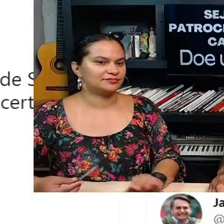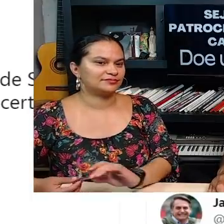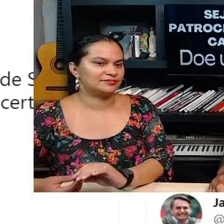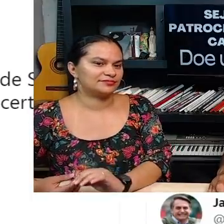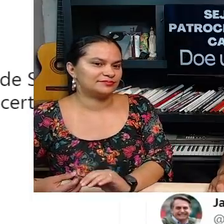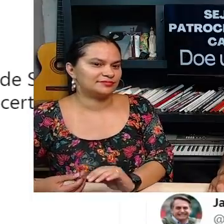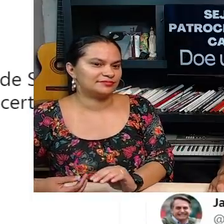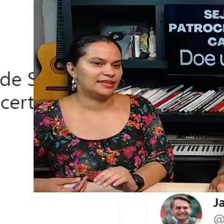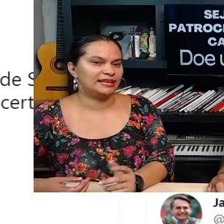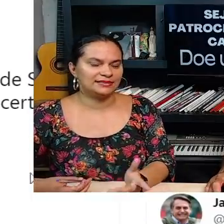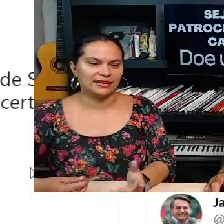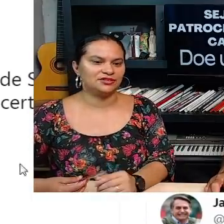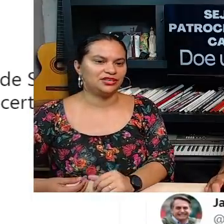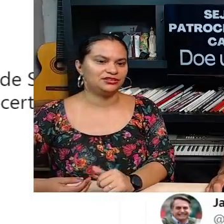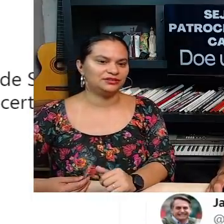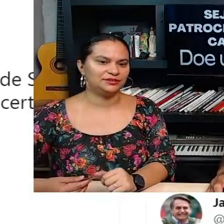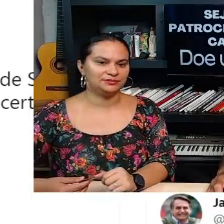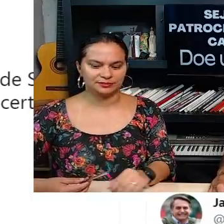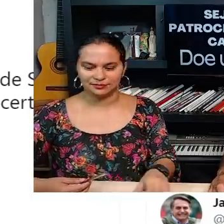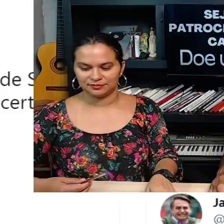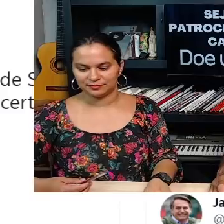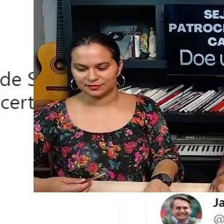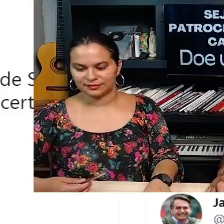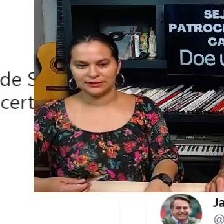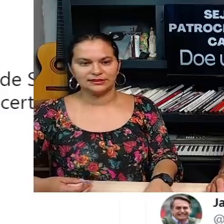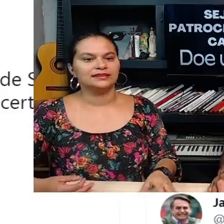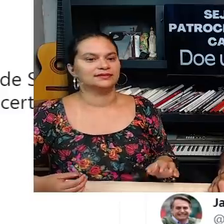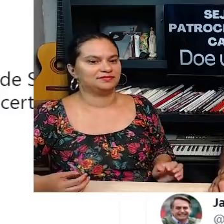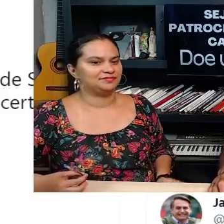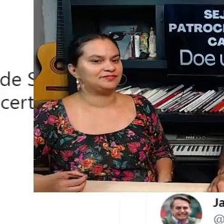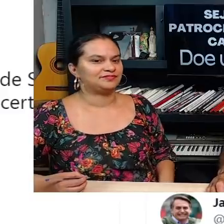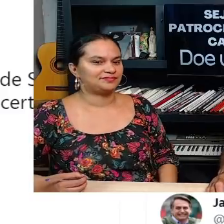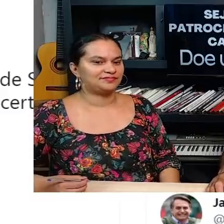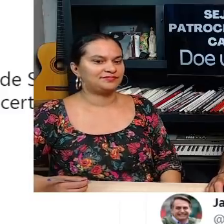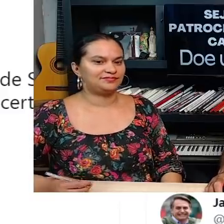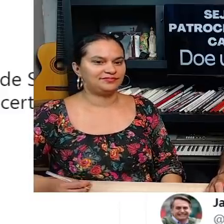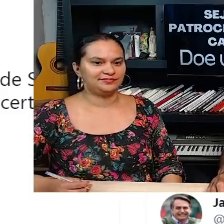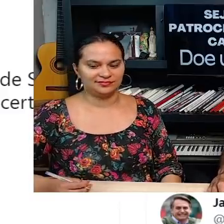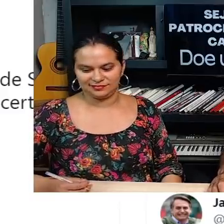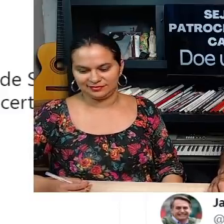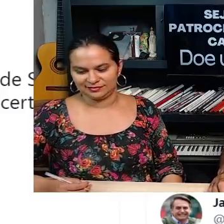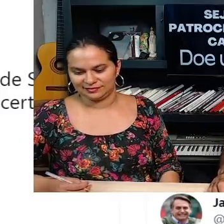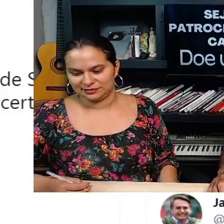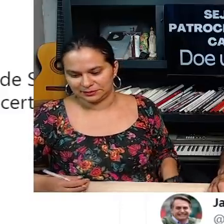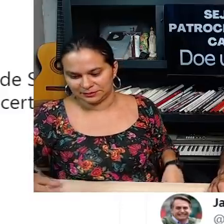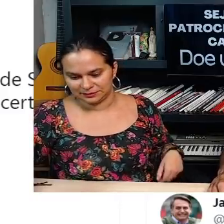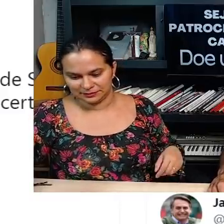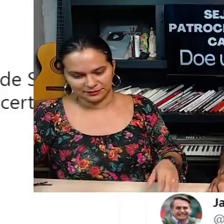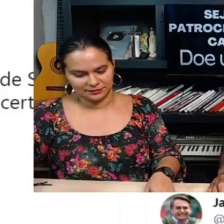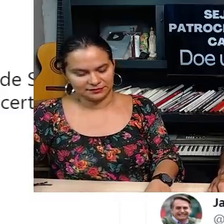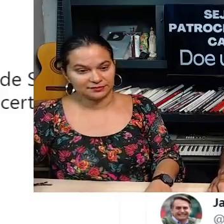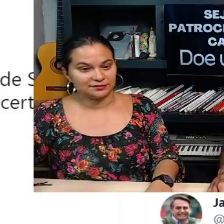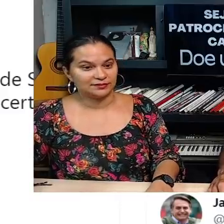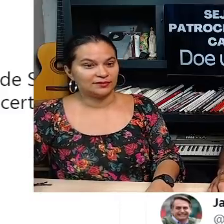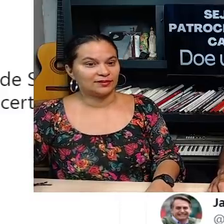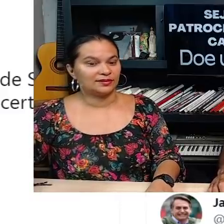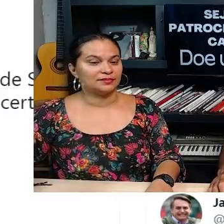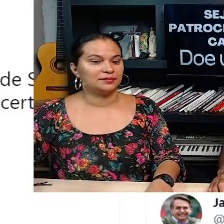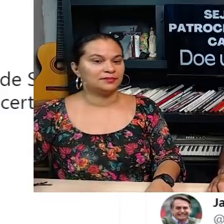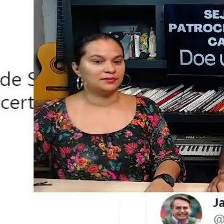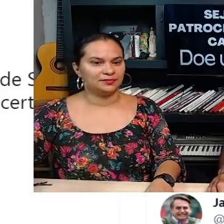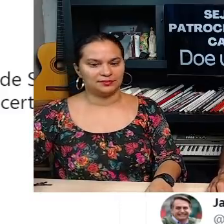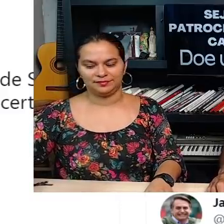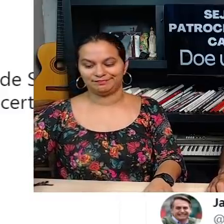seguindo porque é isso aí. É, ela segue a gente, tá vendo? Ela segue nós? Aí sim, mano, gostei. Tá ligado? Aí a Tchusky tá dizendo aqui,